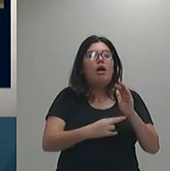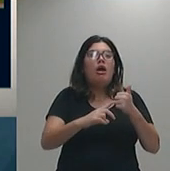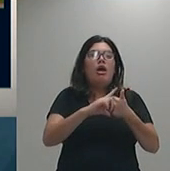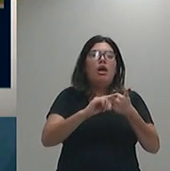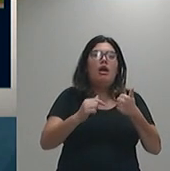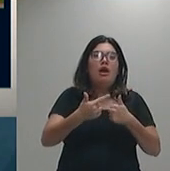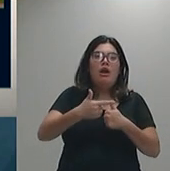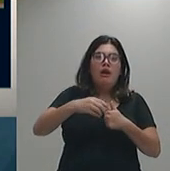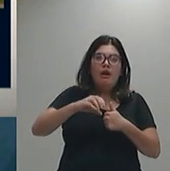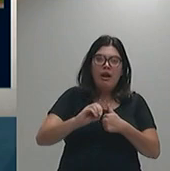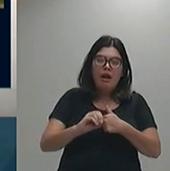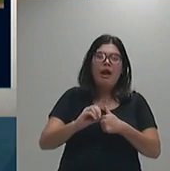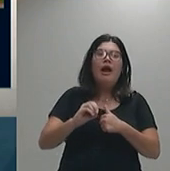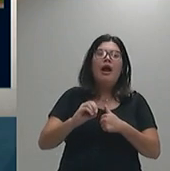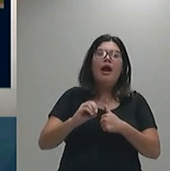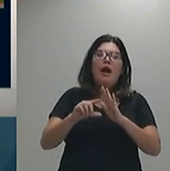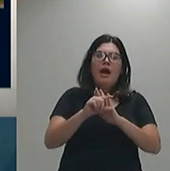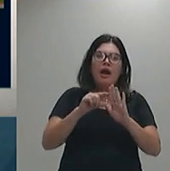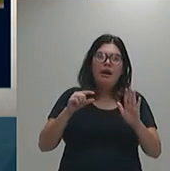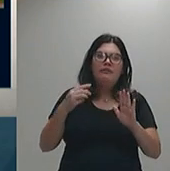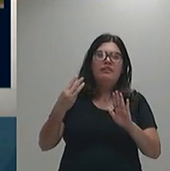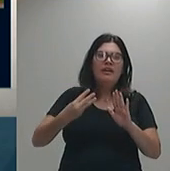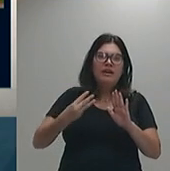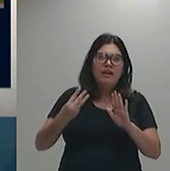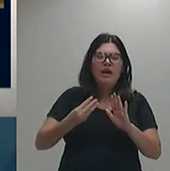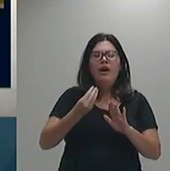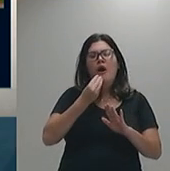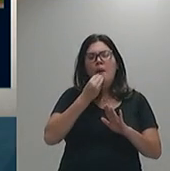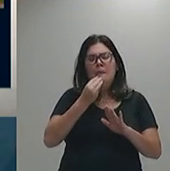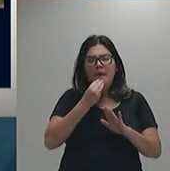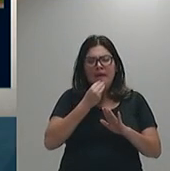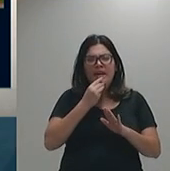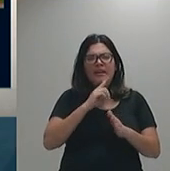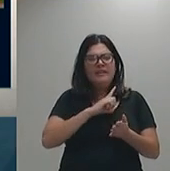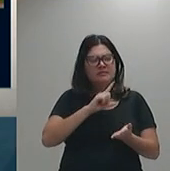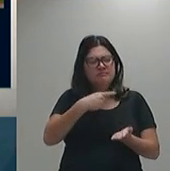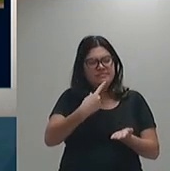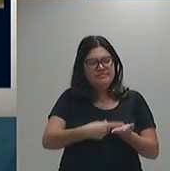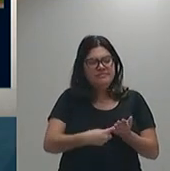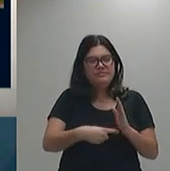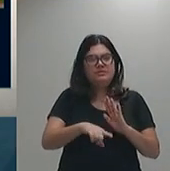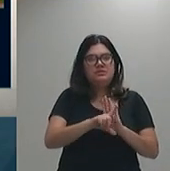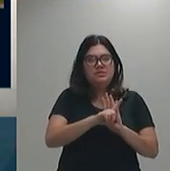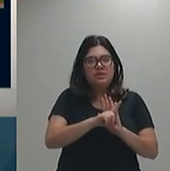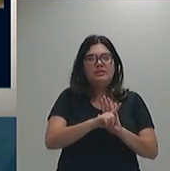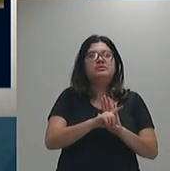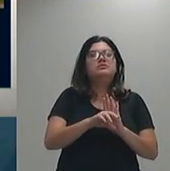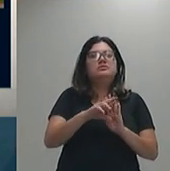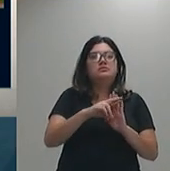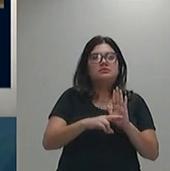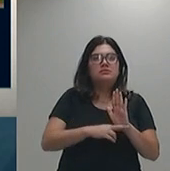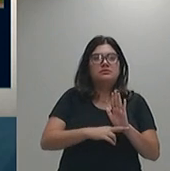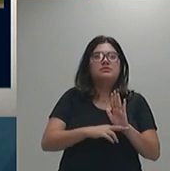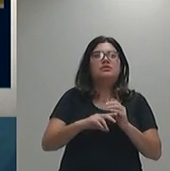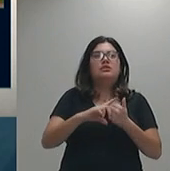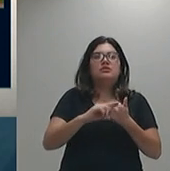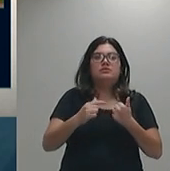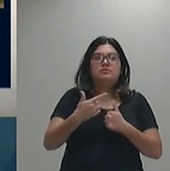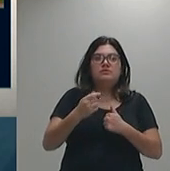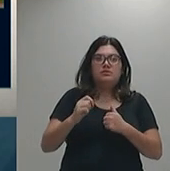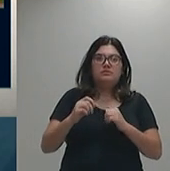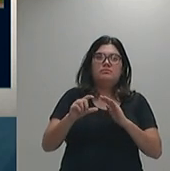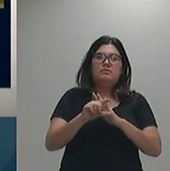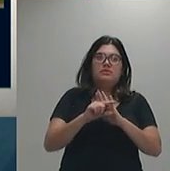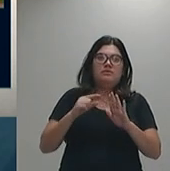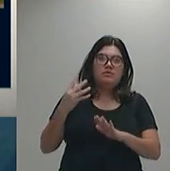paragrafo terceiro quando deveria ter sido aplicar a regra do artigo 20 paragrafo 4º Por